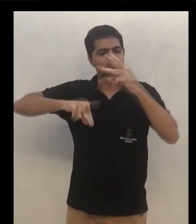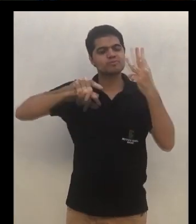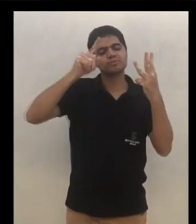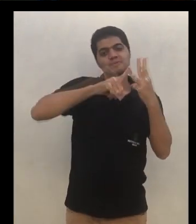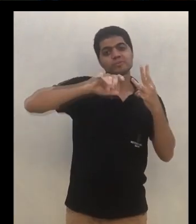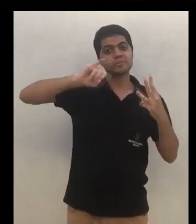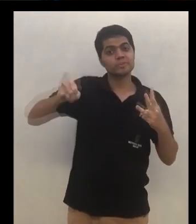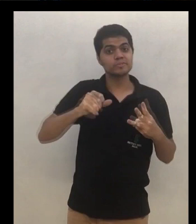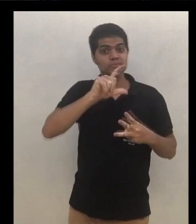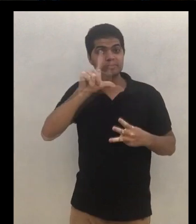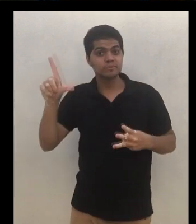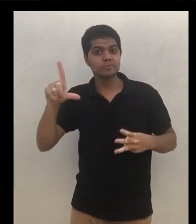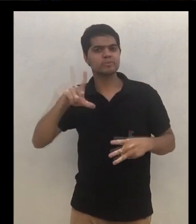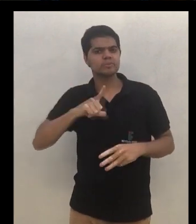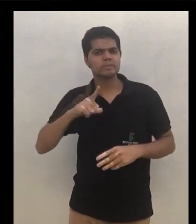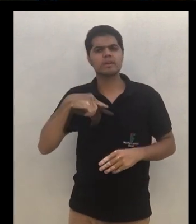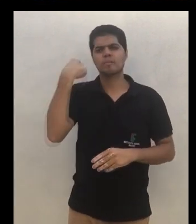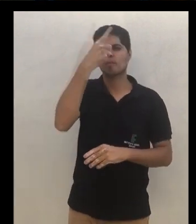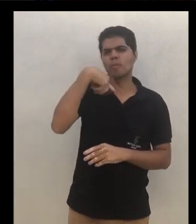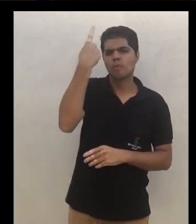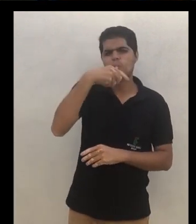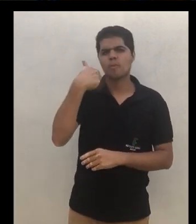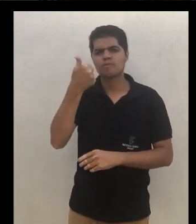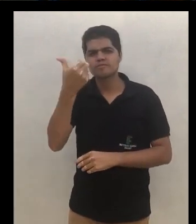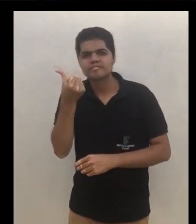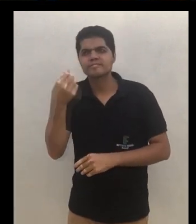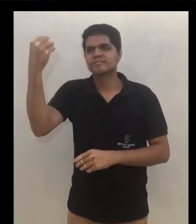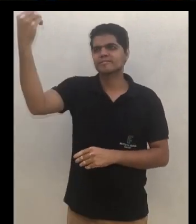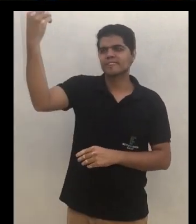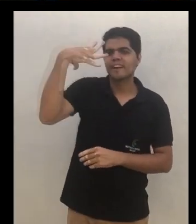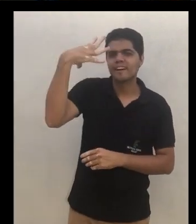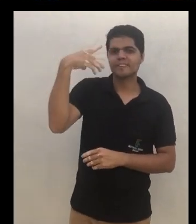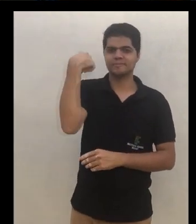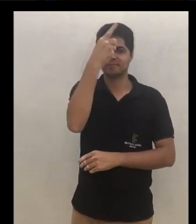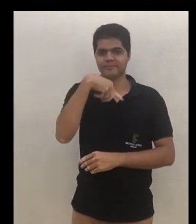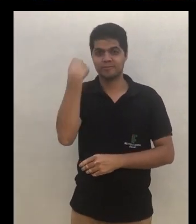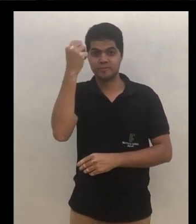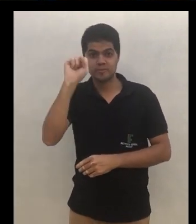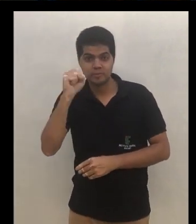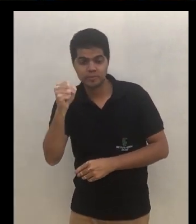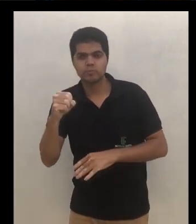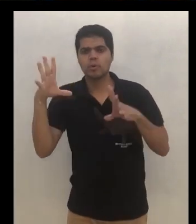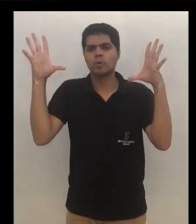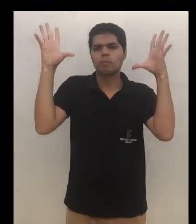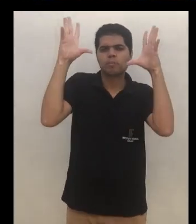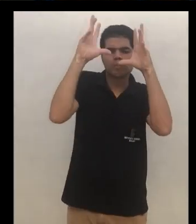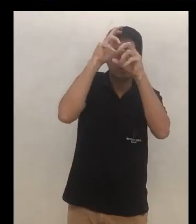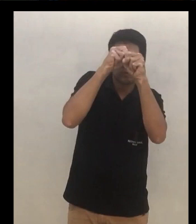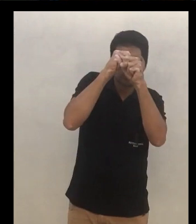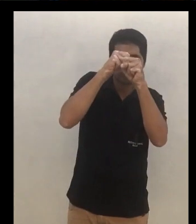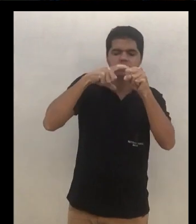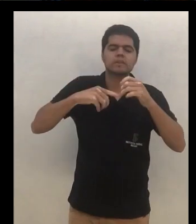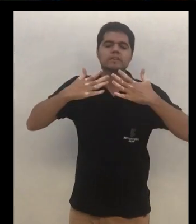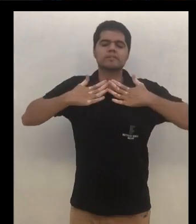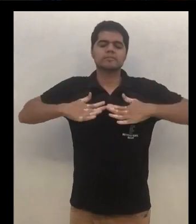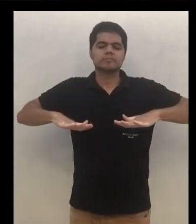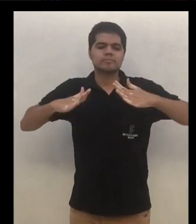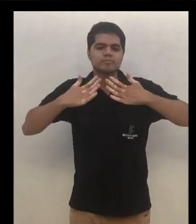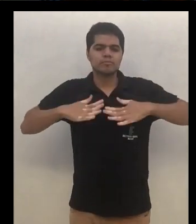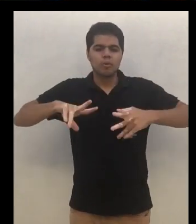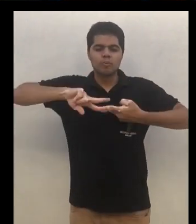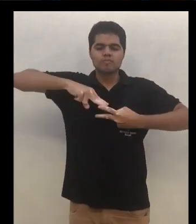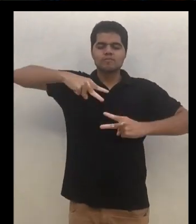horas do claro e 8 horas no escuro. Para quê? Para ela descansar, a questão hormonal, e ela ter tranquilidade para